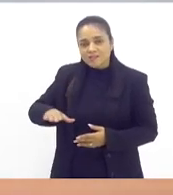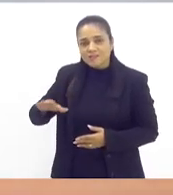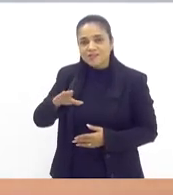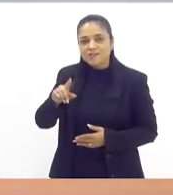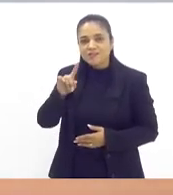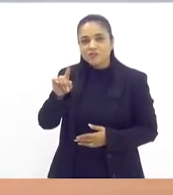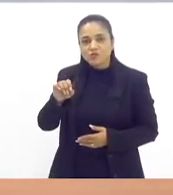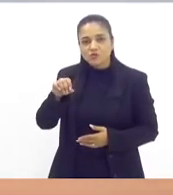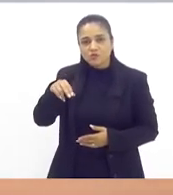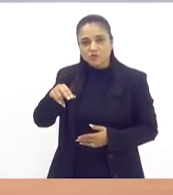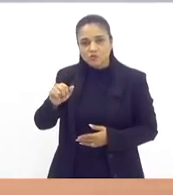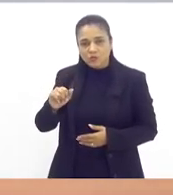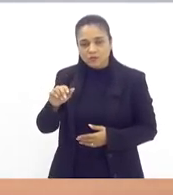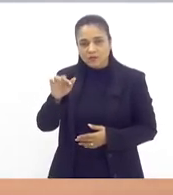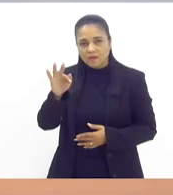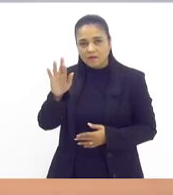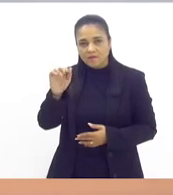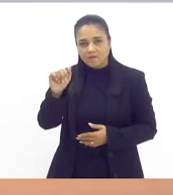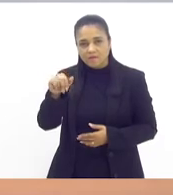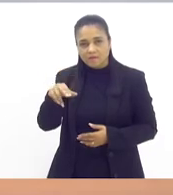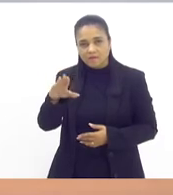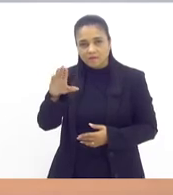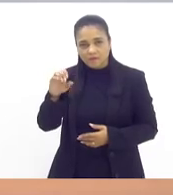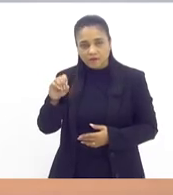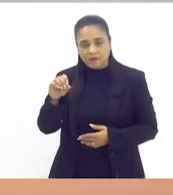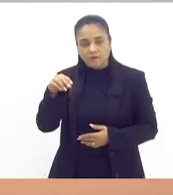uma preocupação, veio também do Rodrigo.